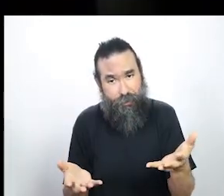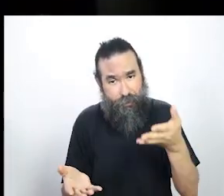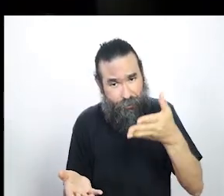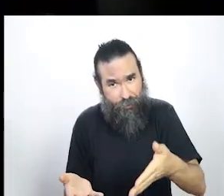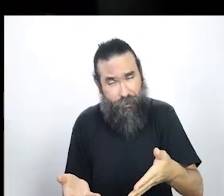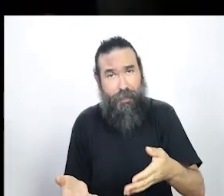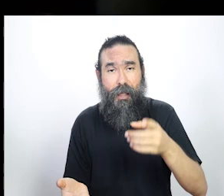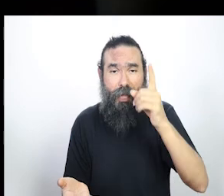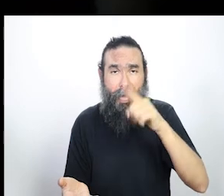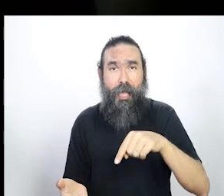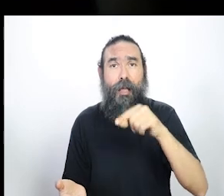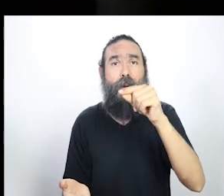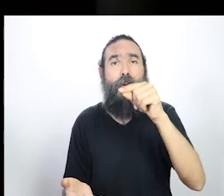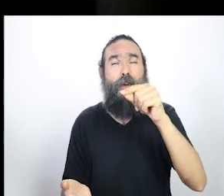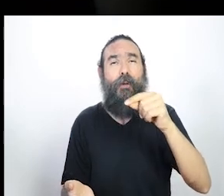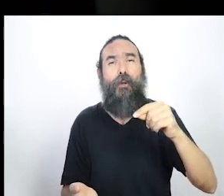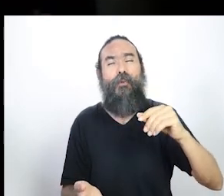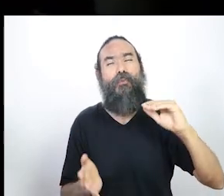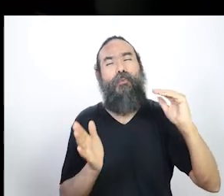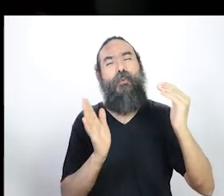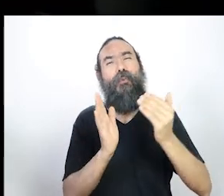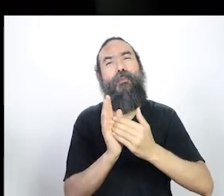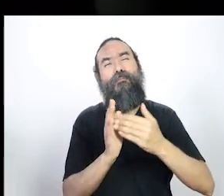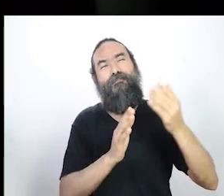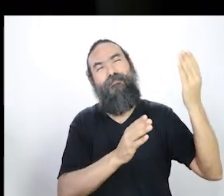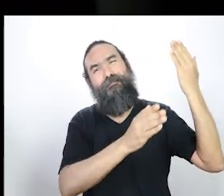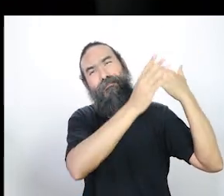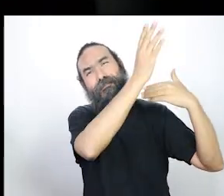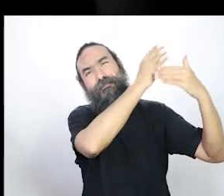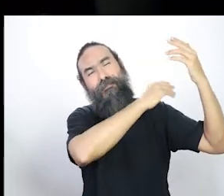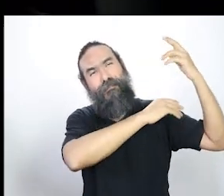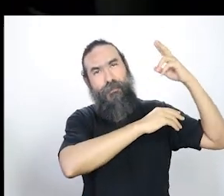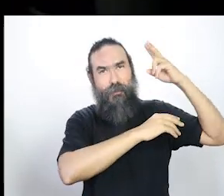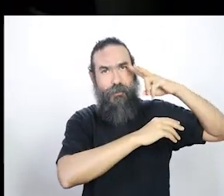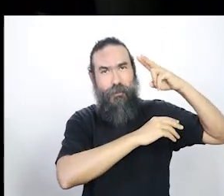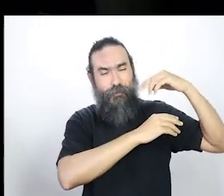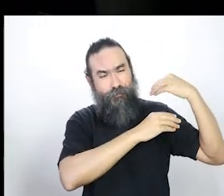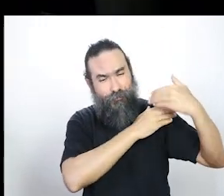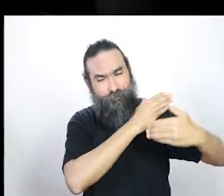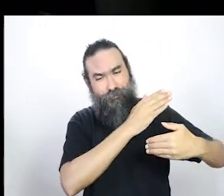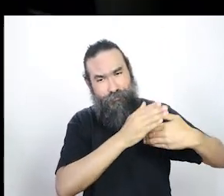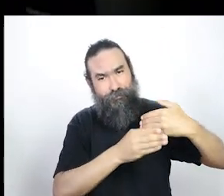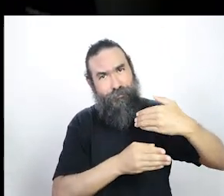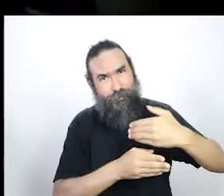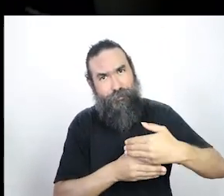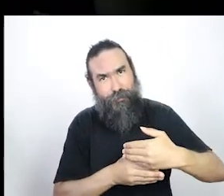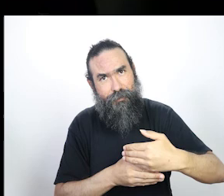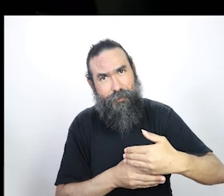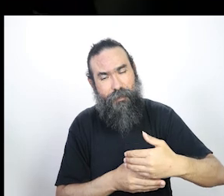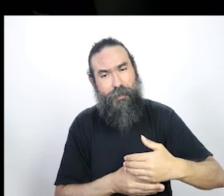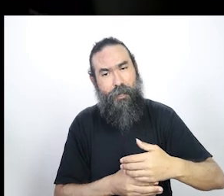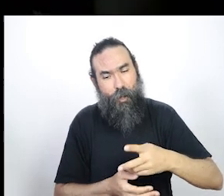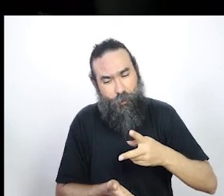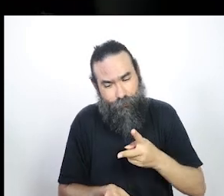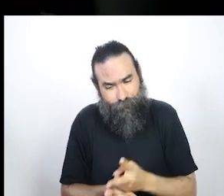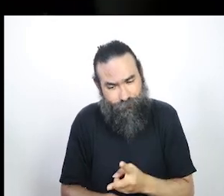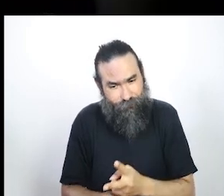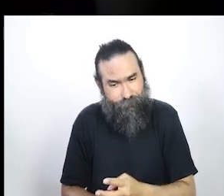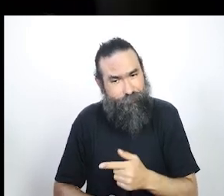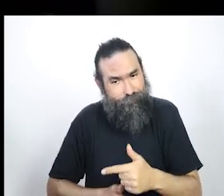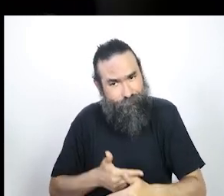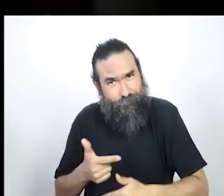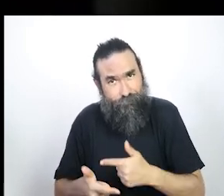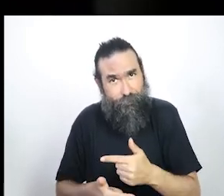né? Envolve todo esse processo histórico, envolve tudo isso que mantém esse elo sagrado